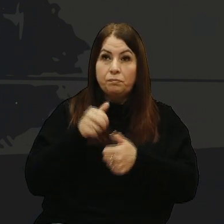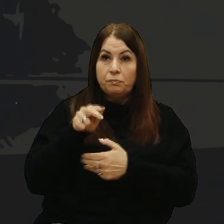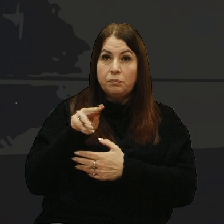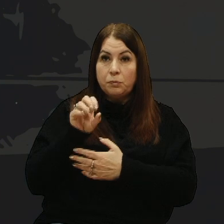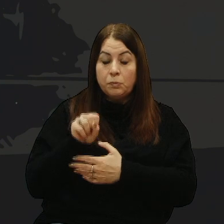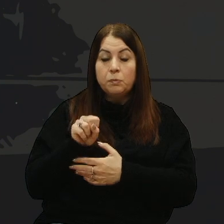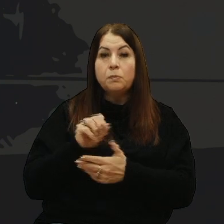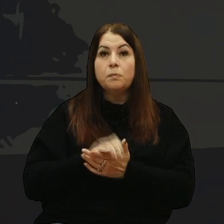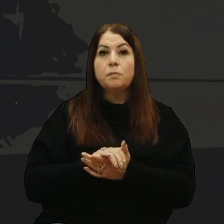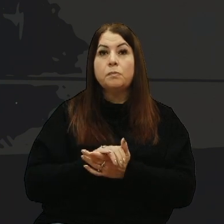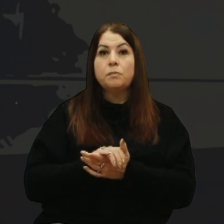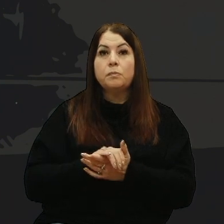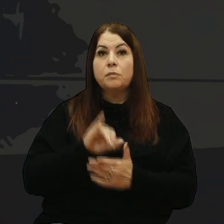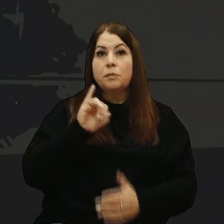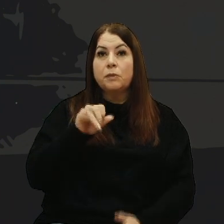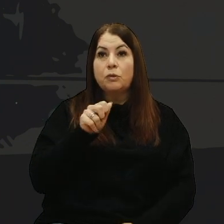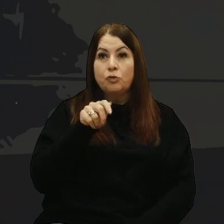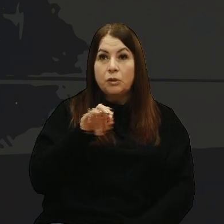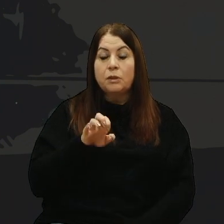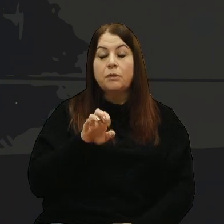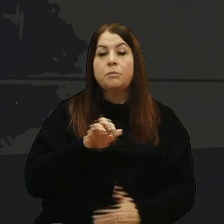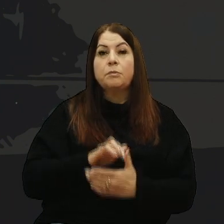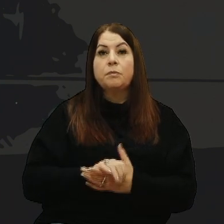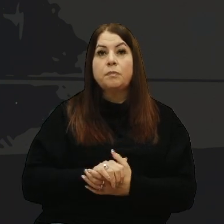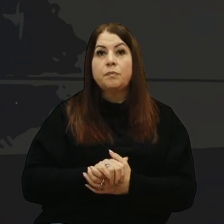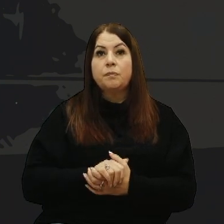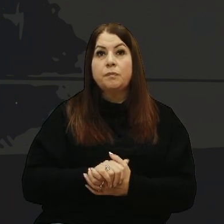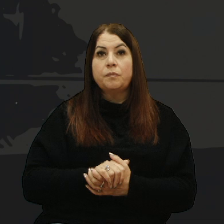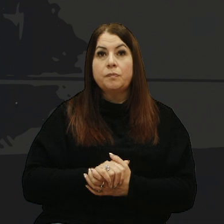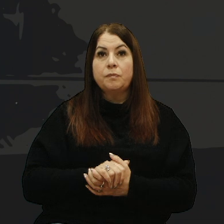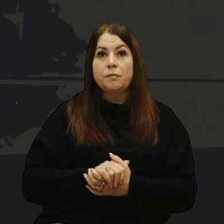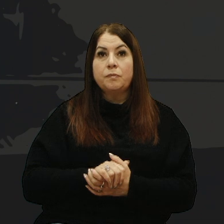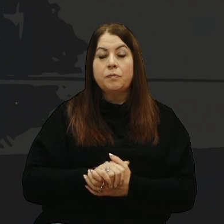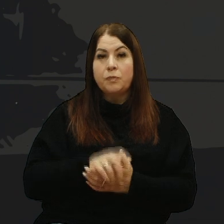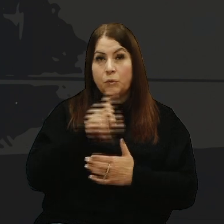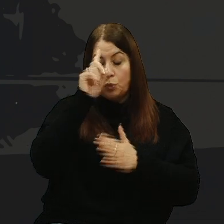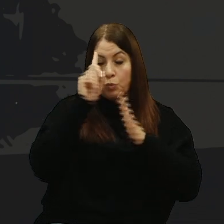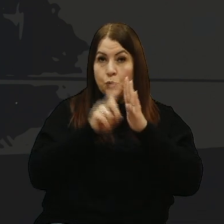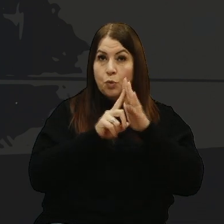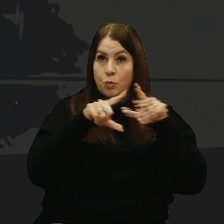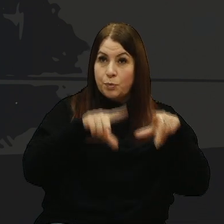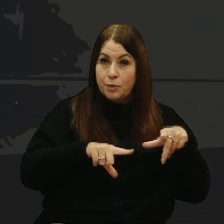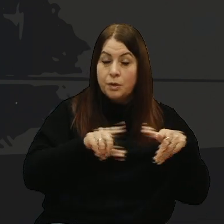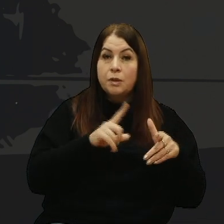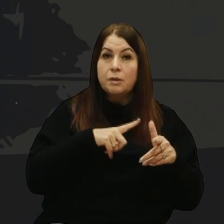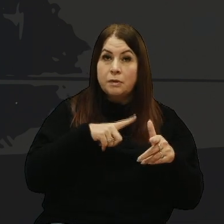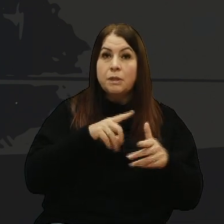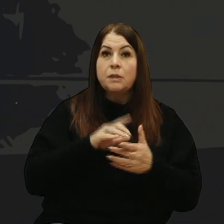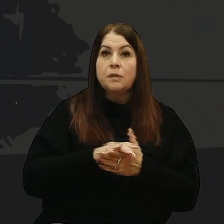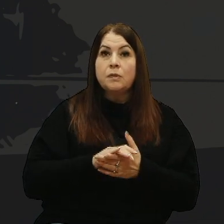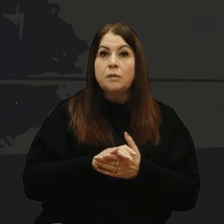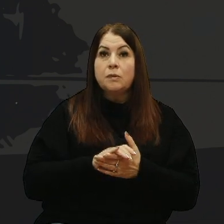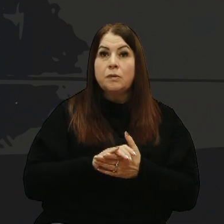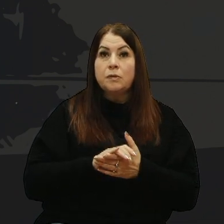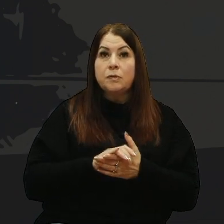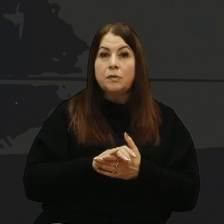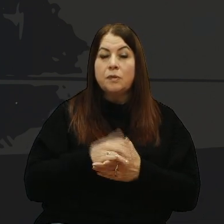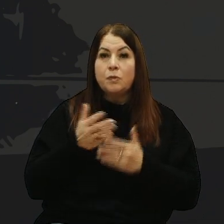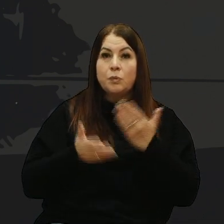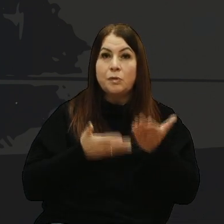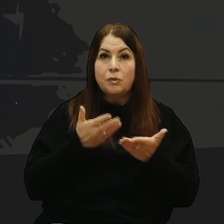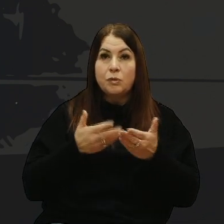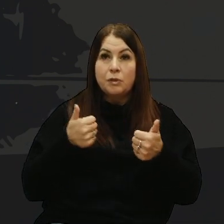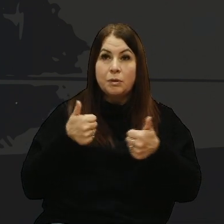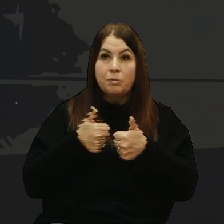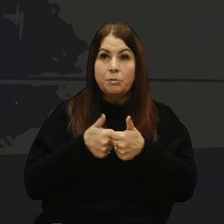UBS. O Jaime esteve com o proprietário da sala, então nós teremos o atendimento